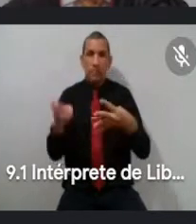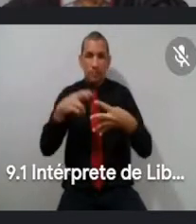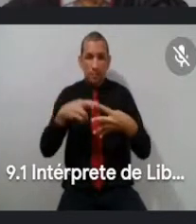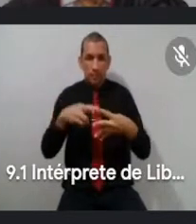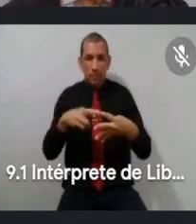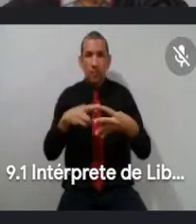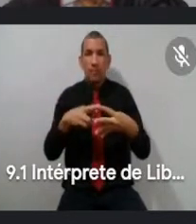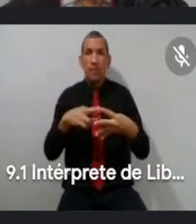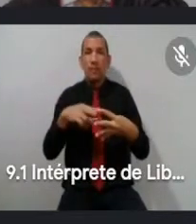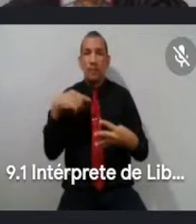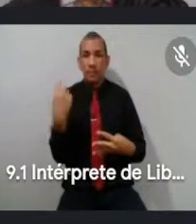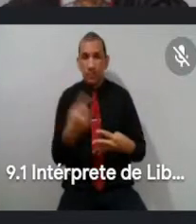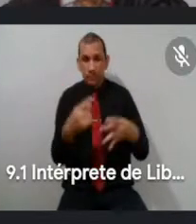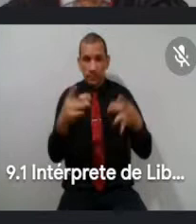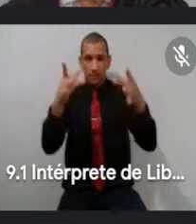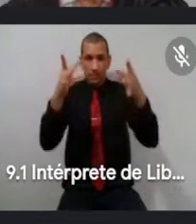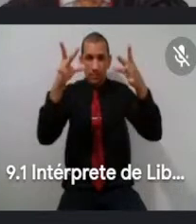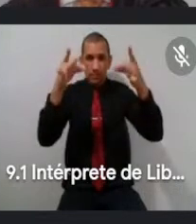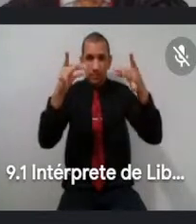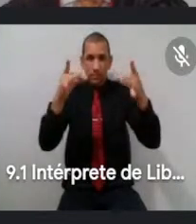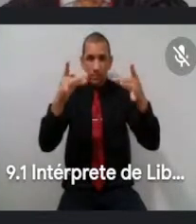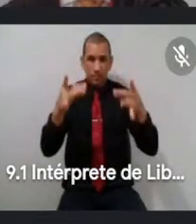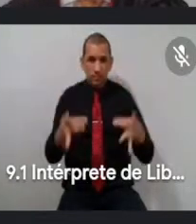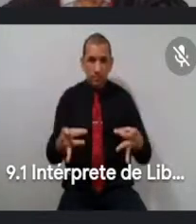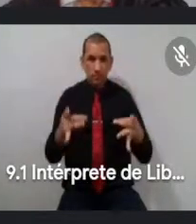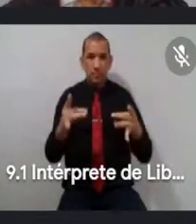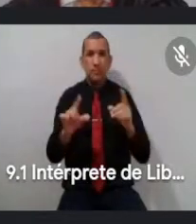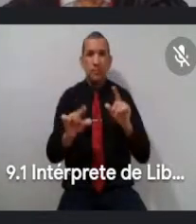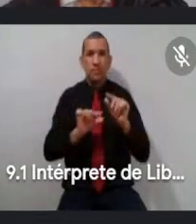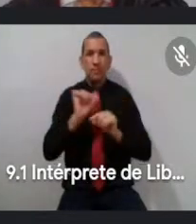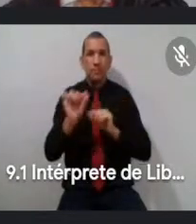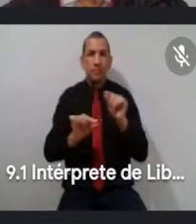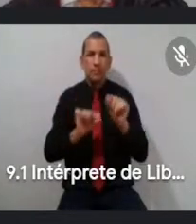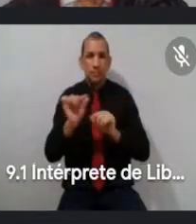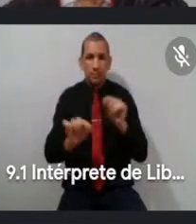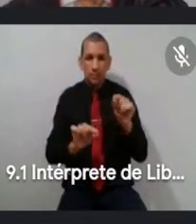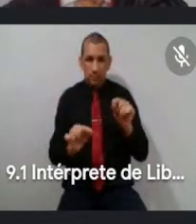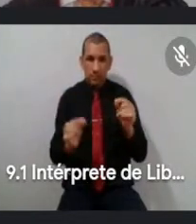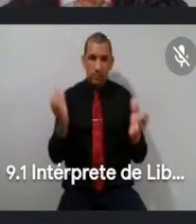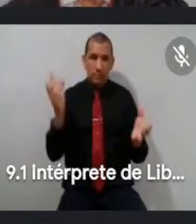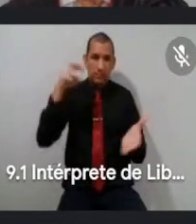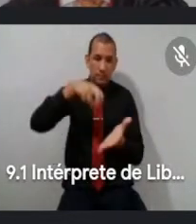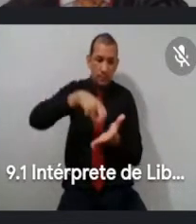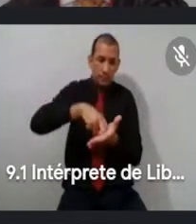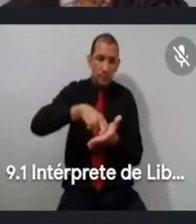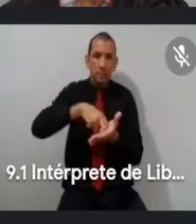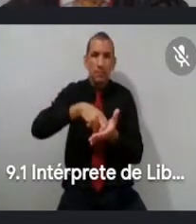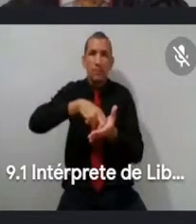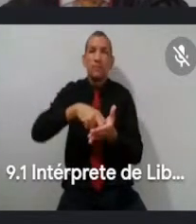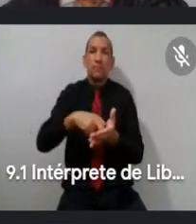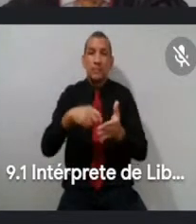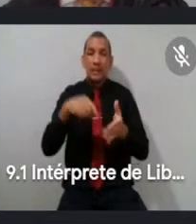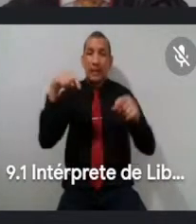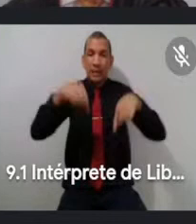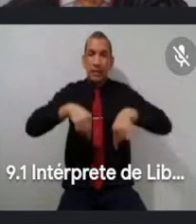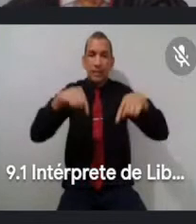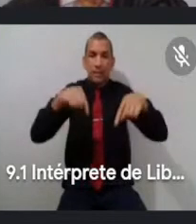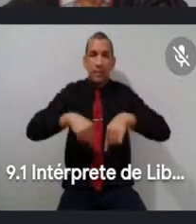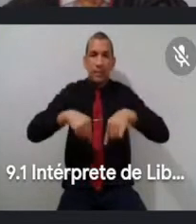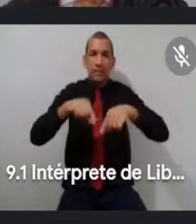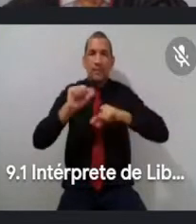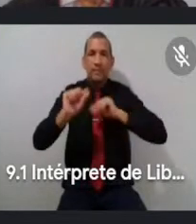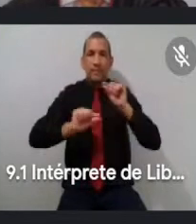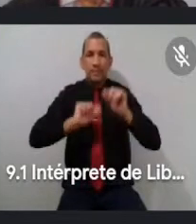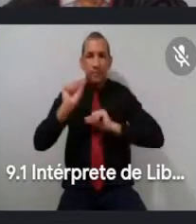e é culpa bem delineado na sentença o caso aqui